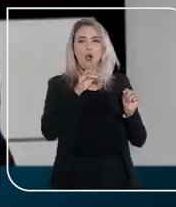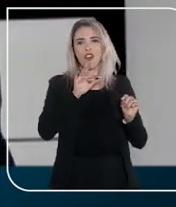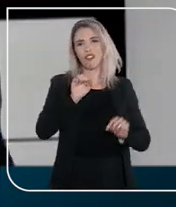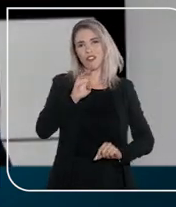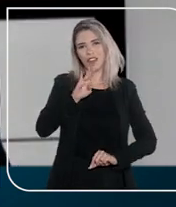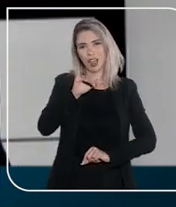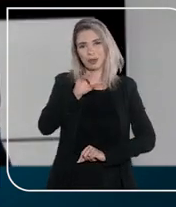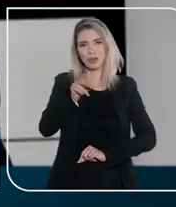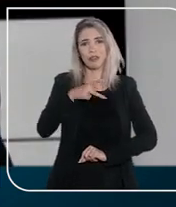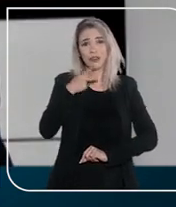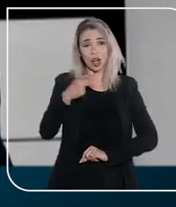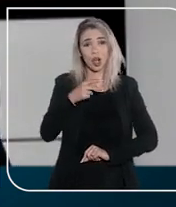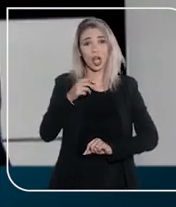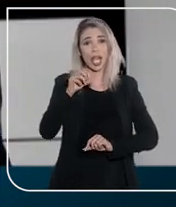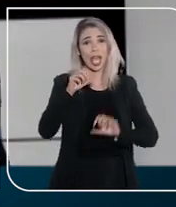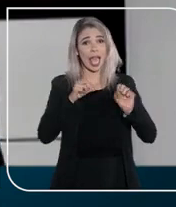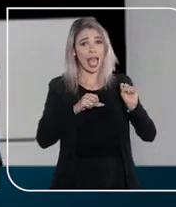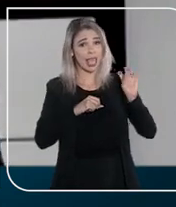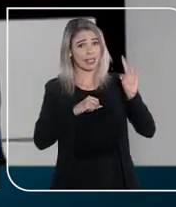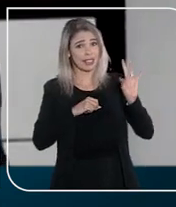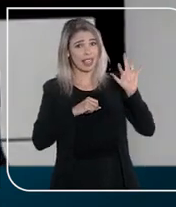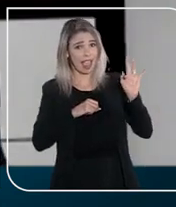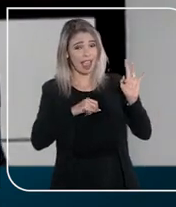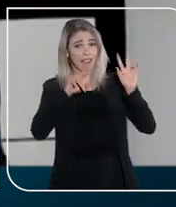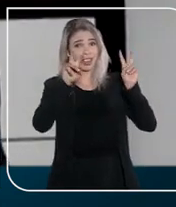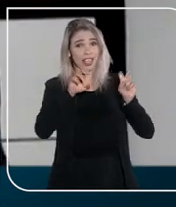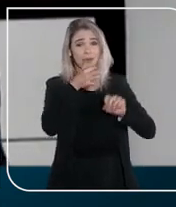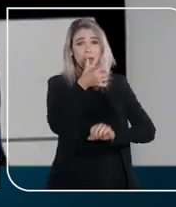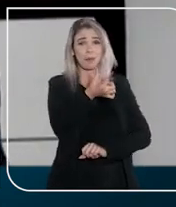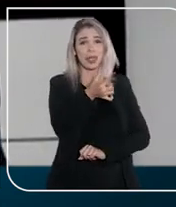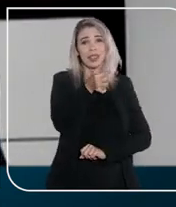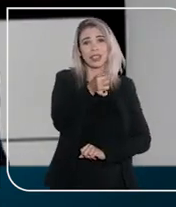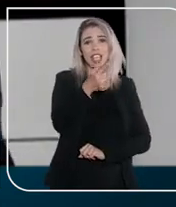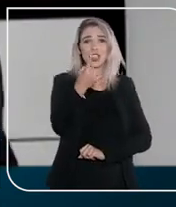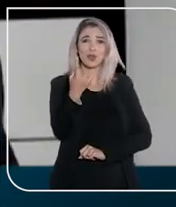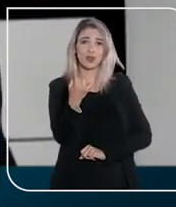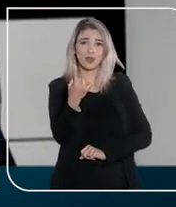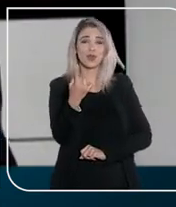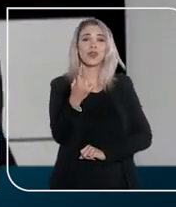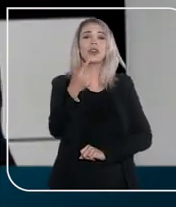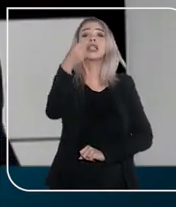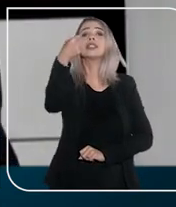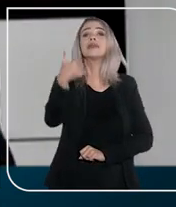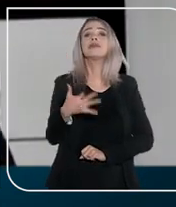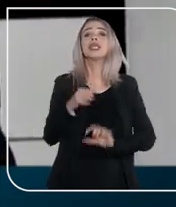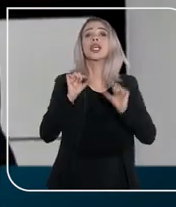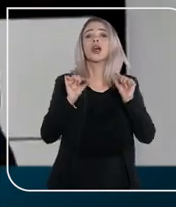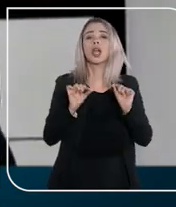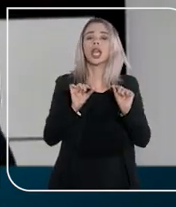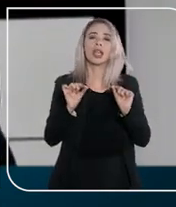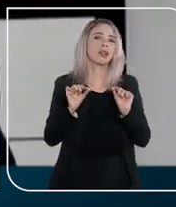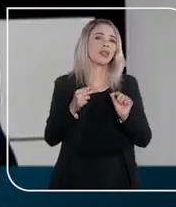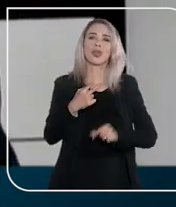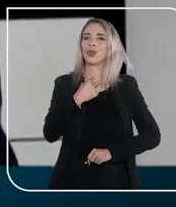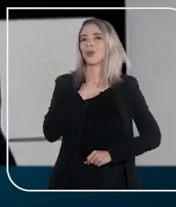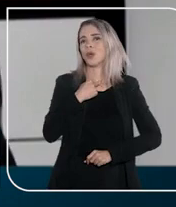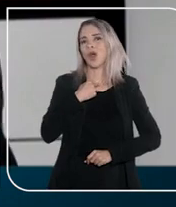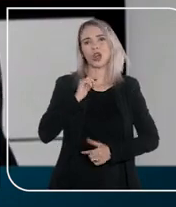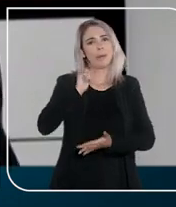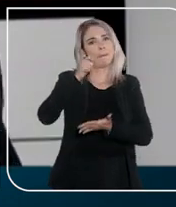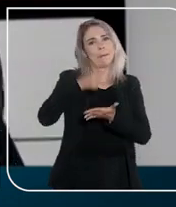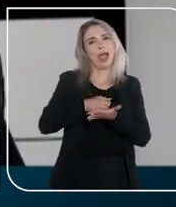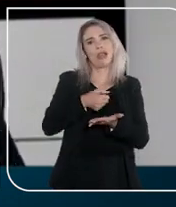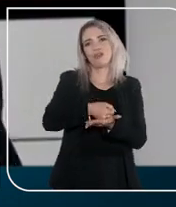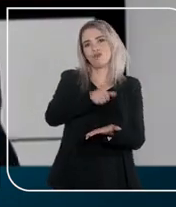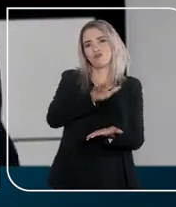é que o Supremo Tribunal Federal, no tema 671, ele nos diz que não cabe essa indenização. Então,